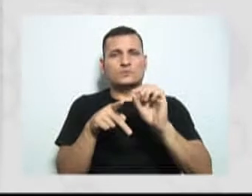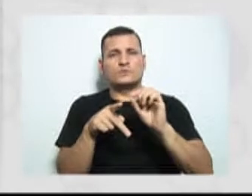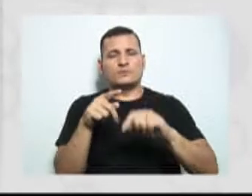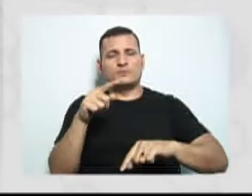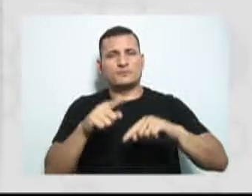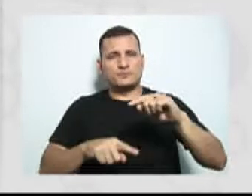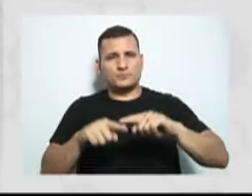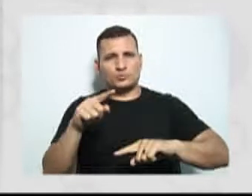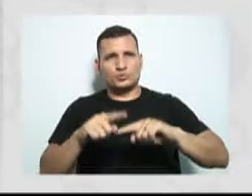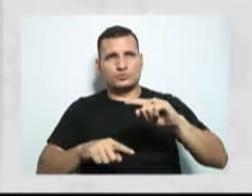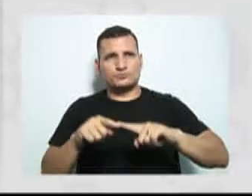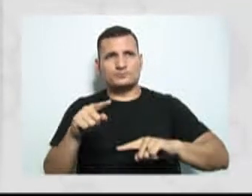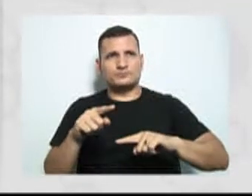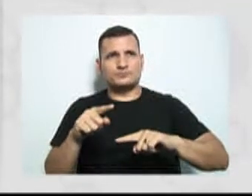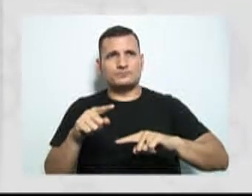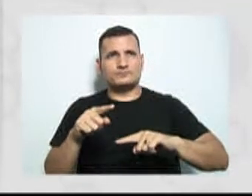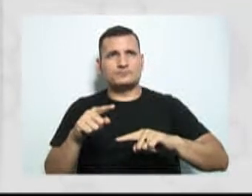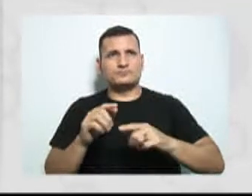produtos